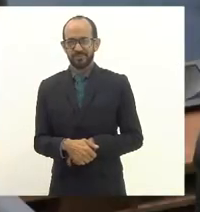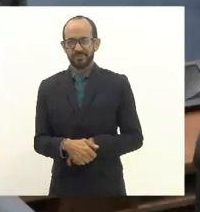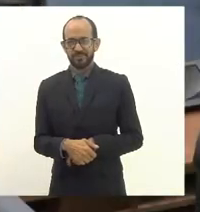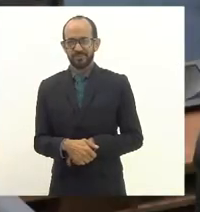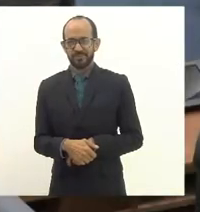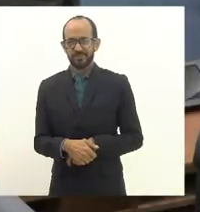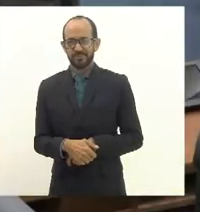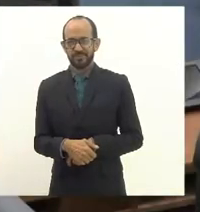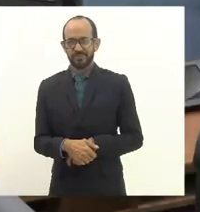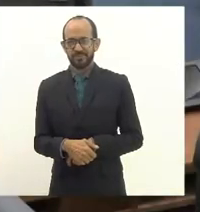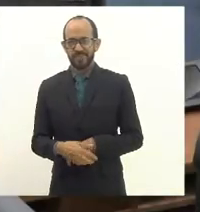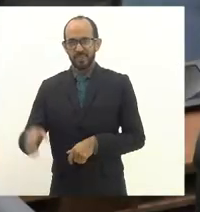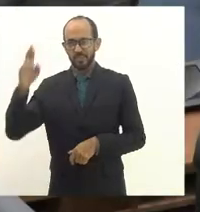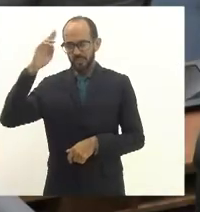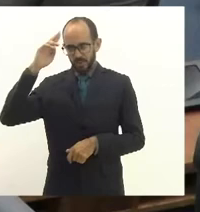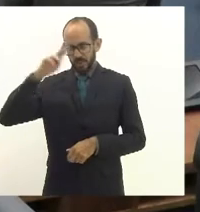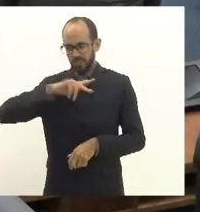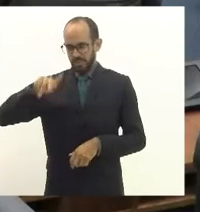Senhor